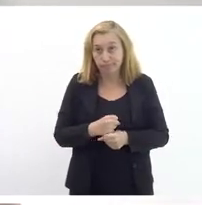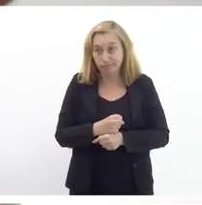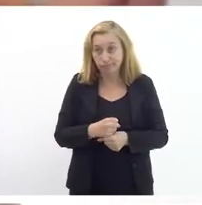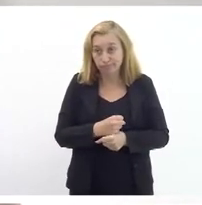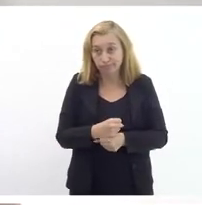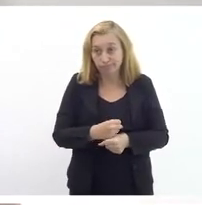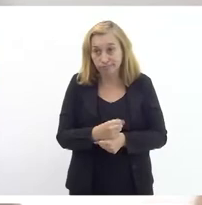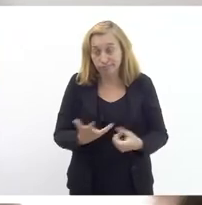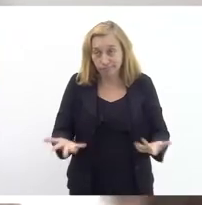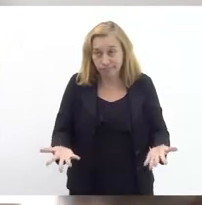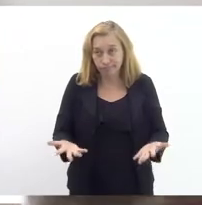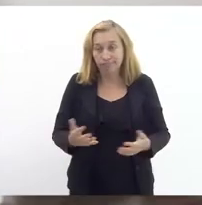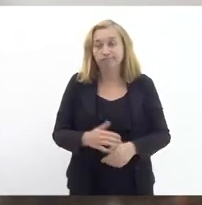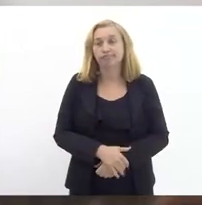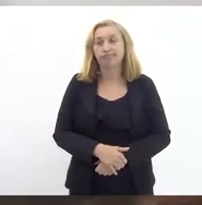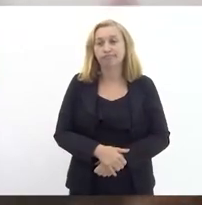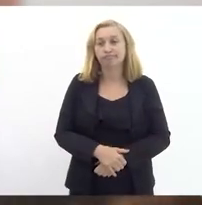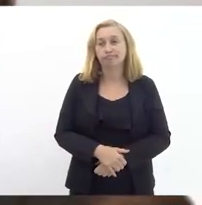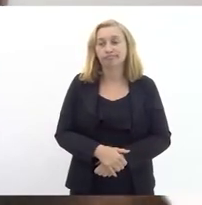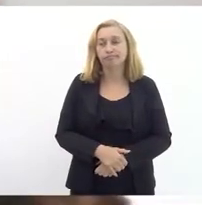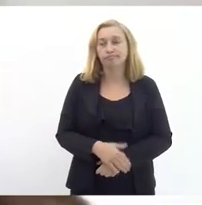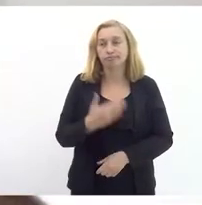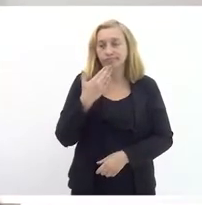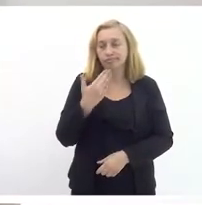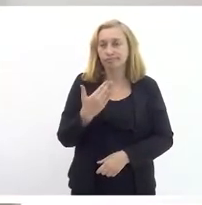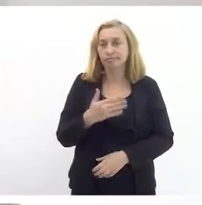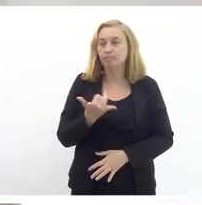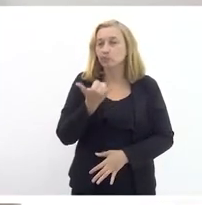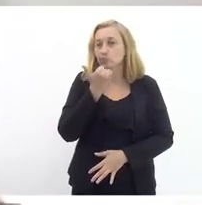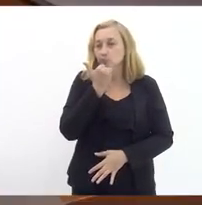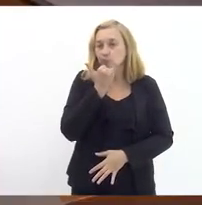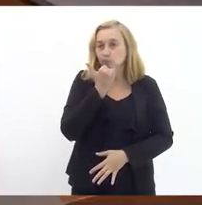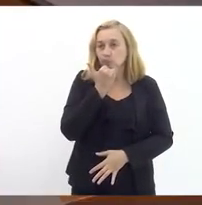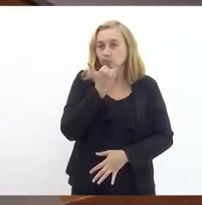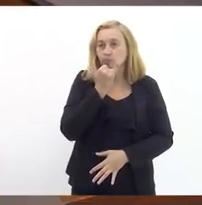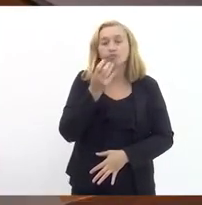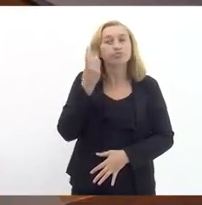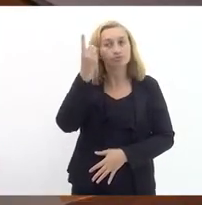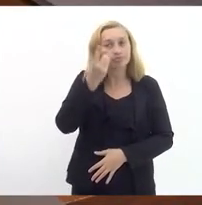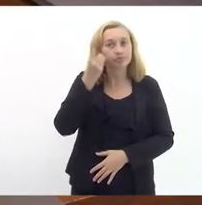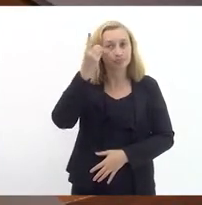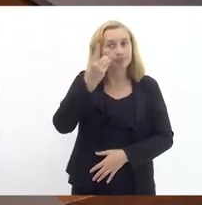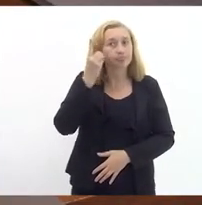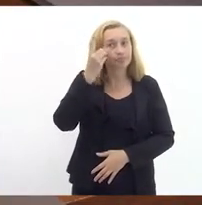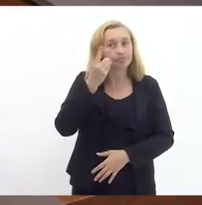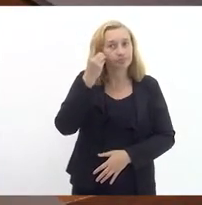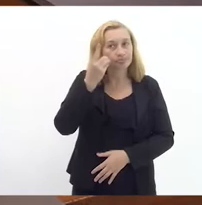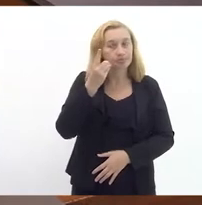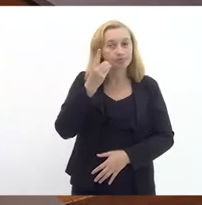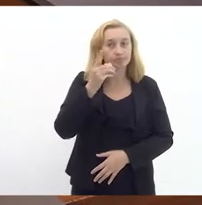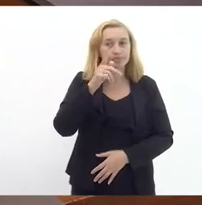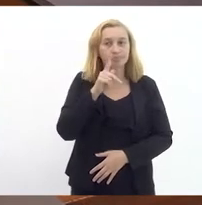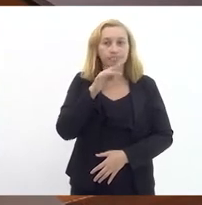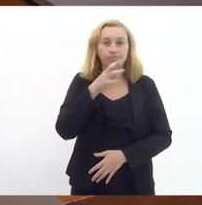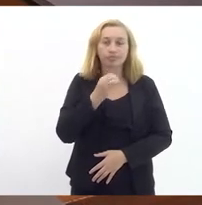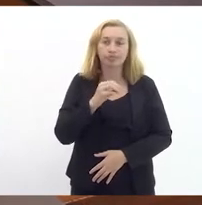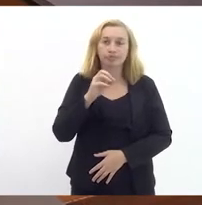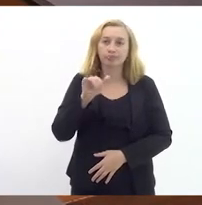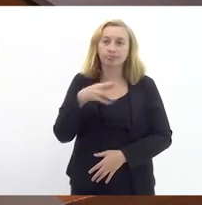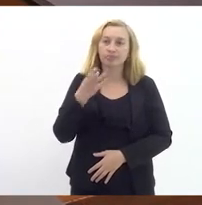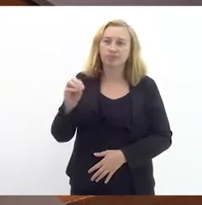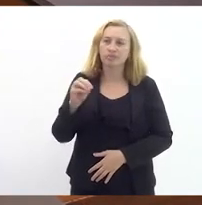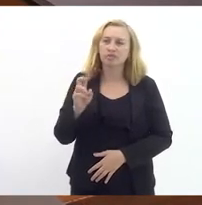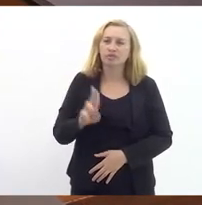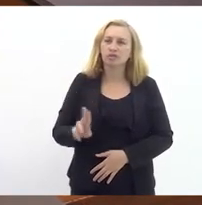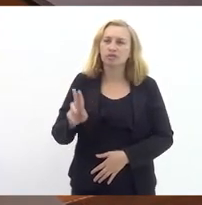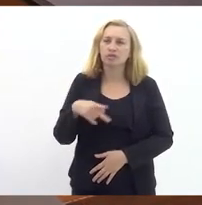é uma reivindicação. Eu peço até desculpa, porque o deputado Pedro Brazão também quer usar a palavra, e o